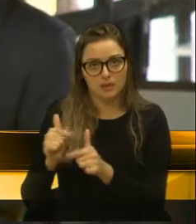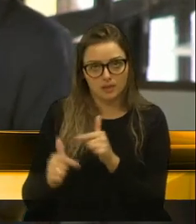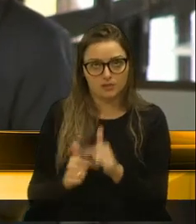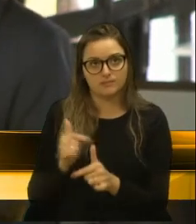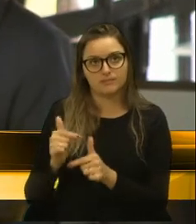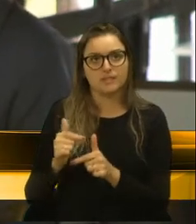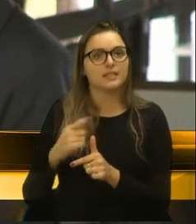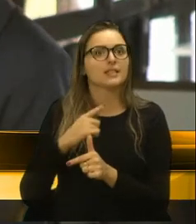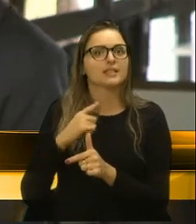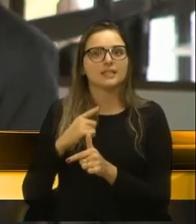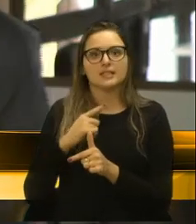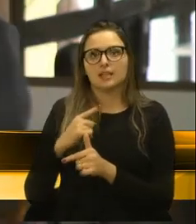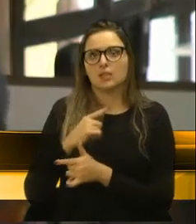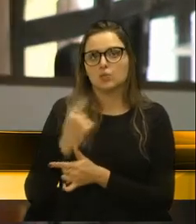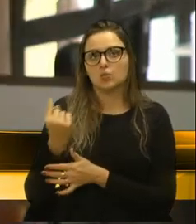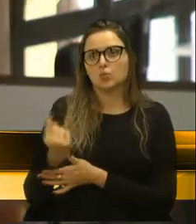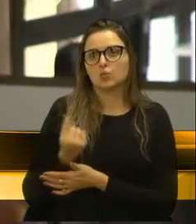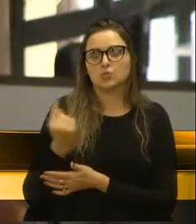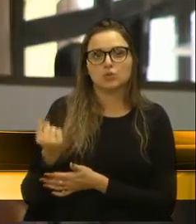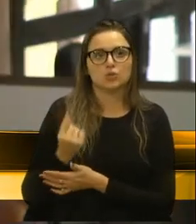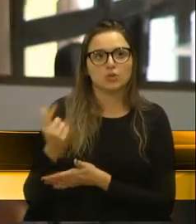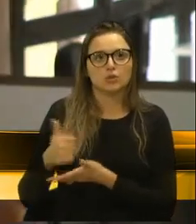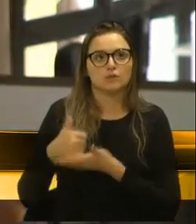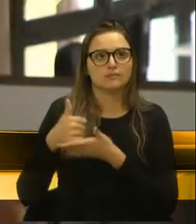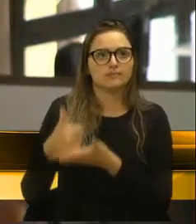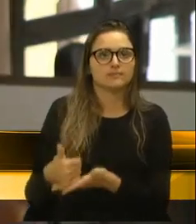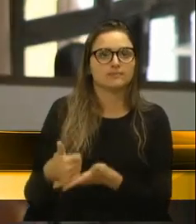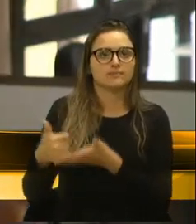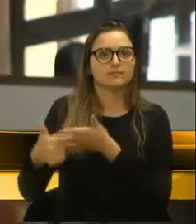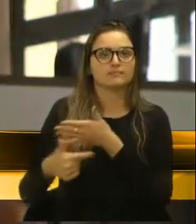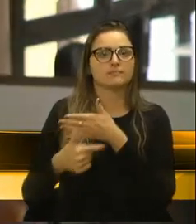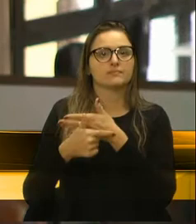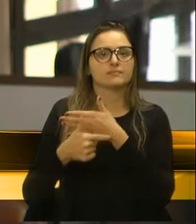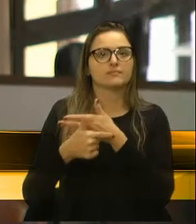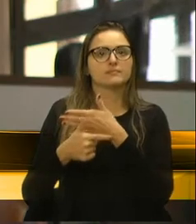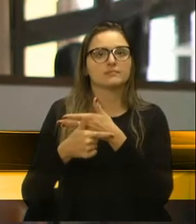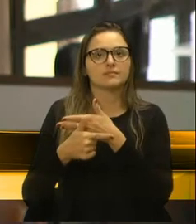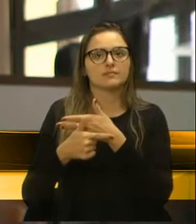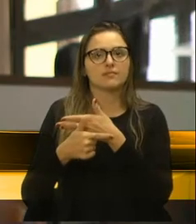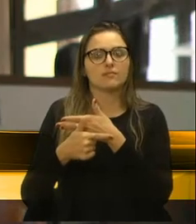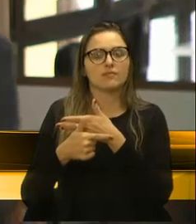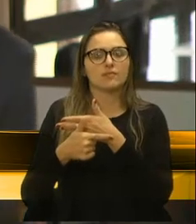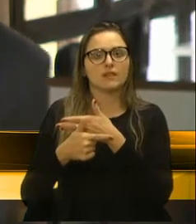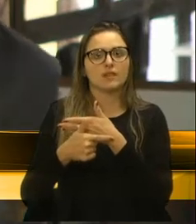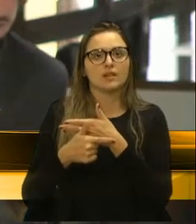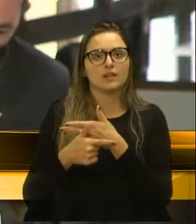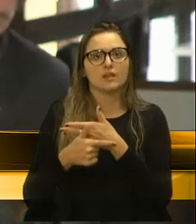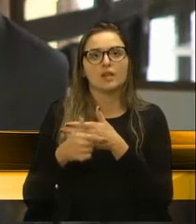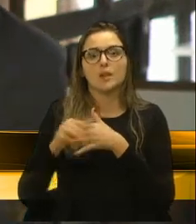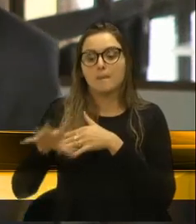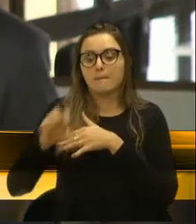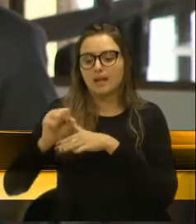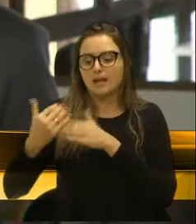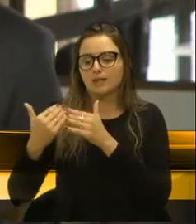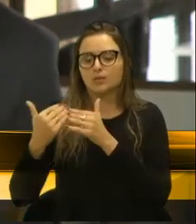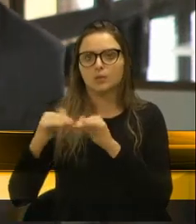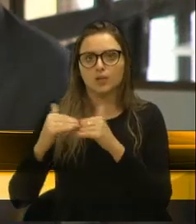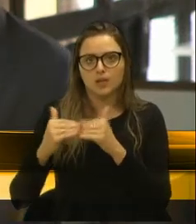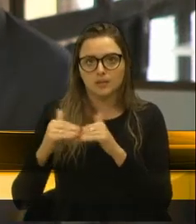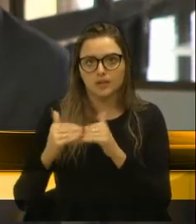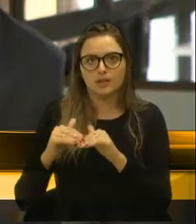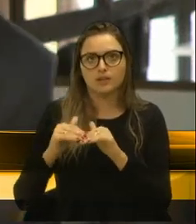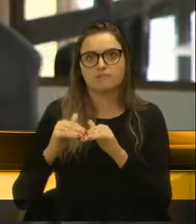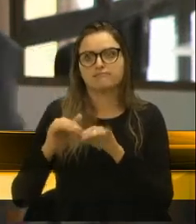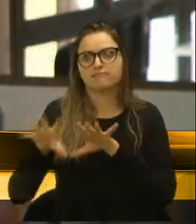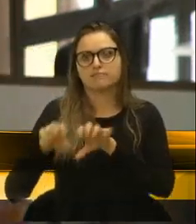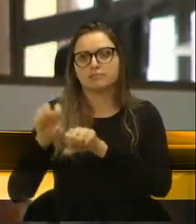dando a única coisa que tem, que é o seu suor, a sua força de trabalho, para depois vir um atravessador com um caminhão, pegar o fruto do